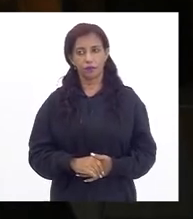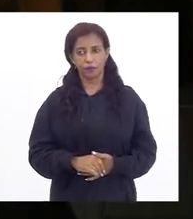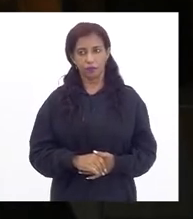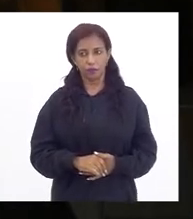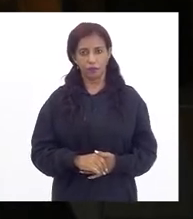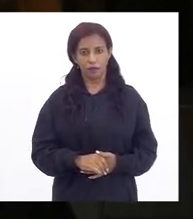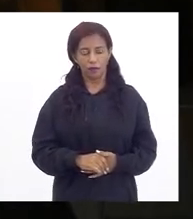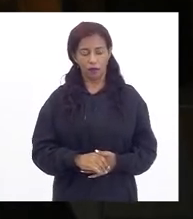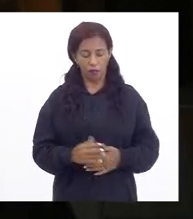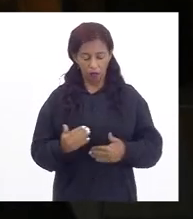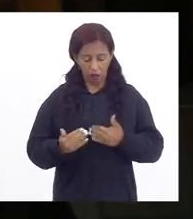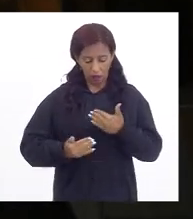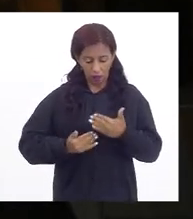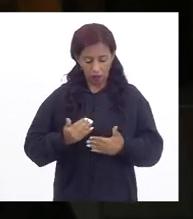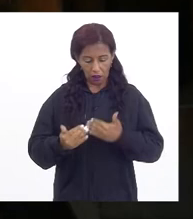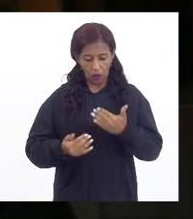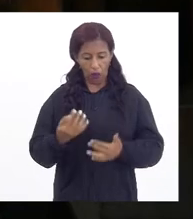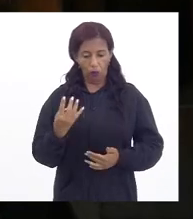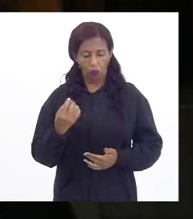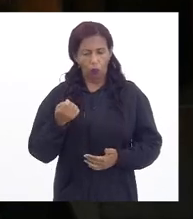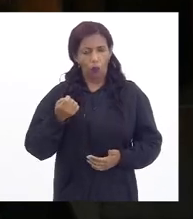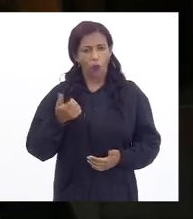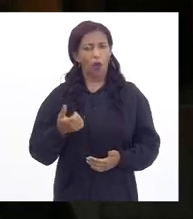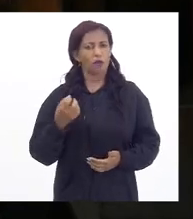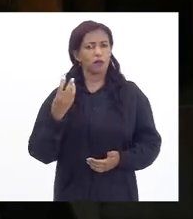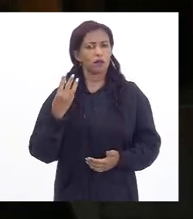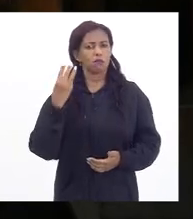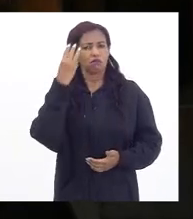E ao longo dessas quase 3 horas